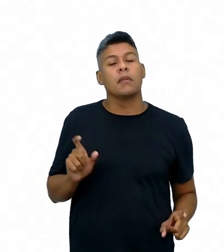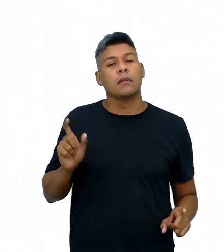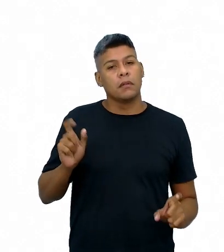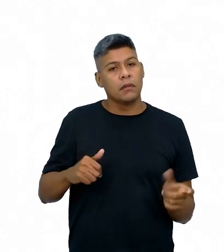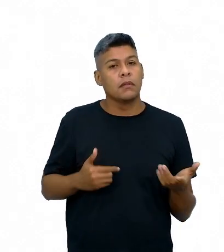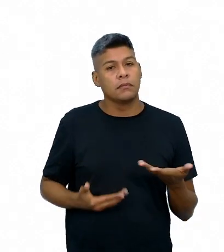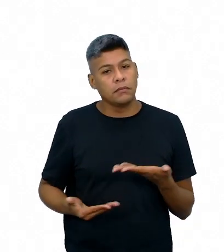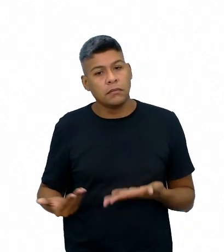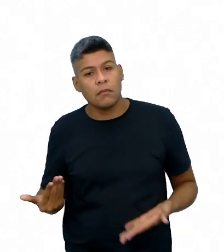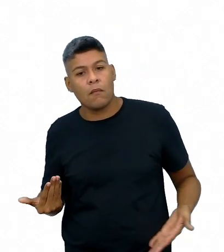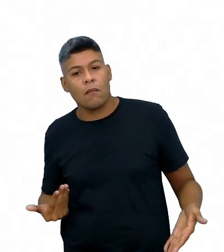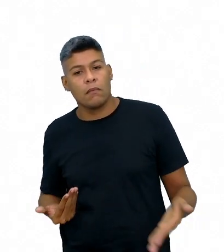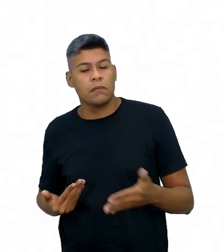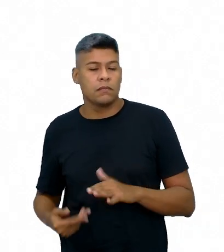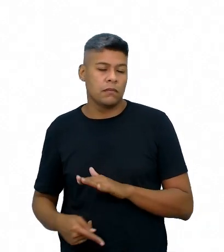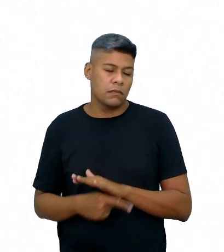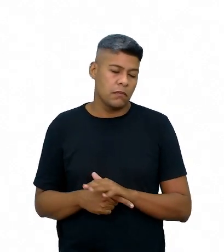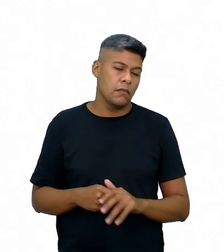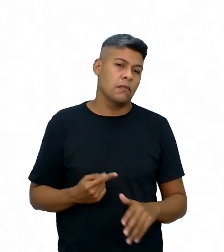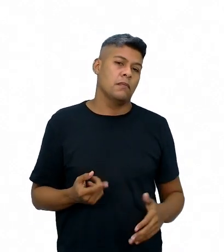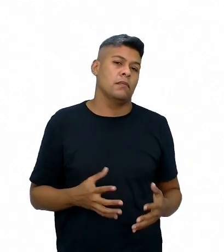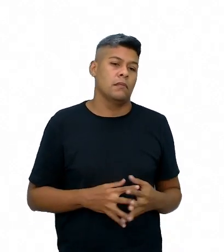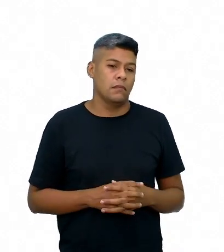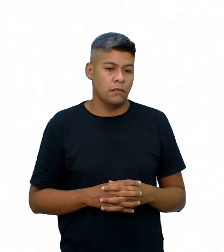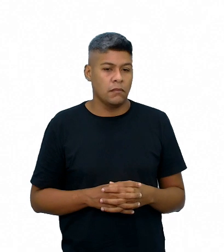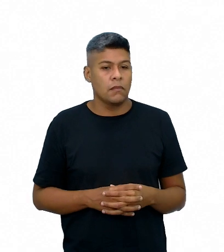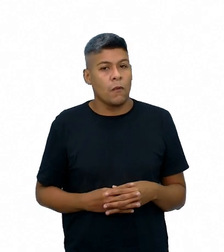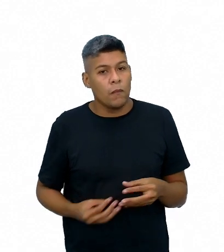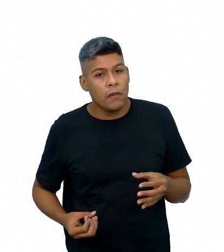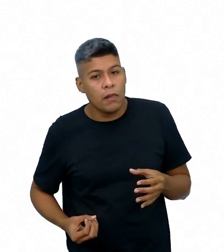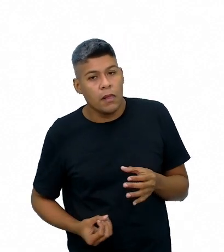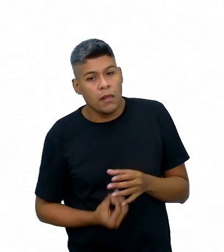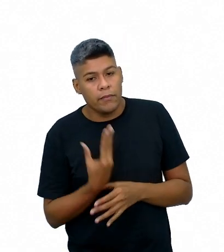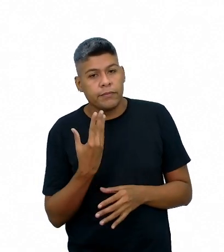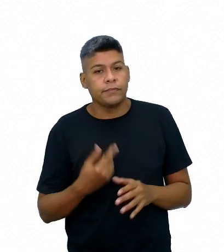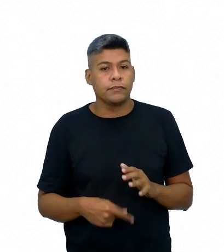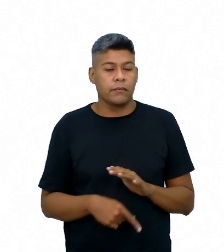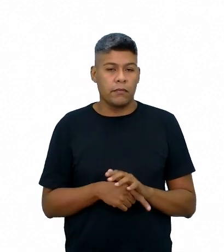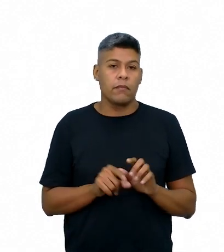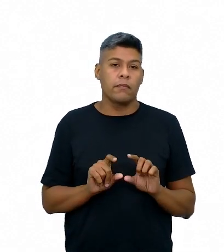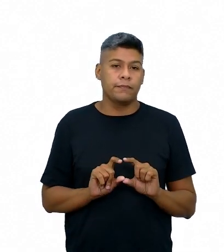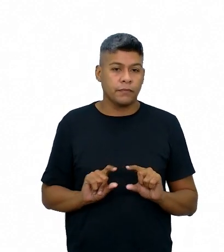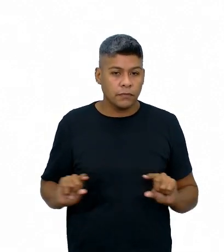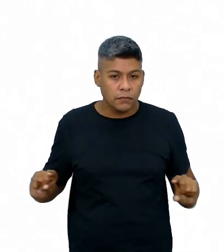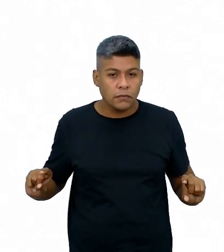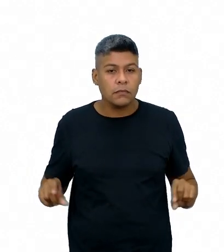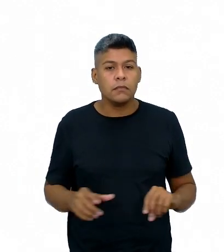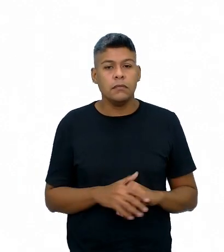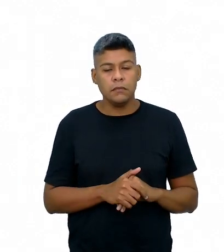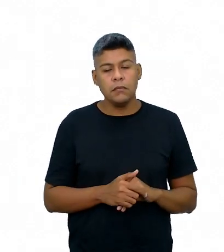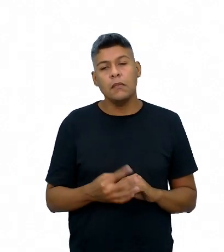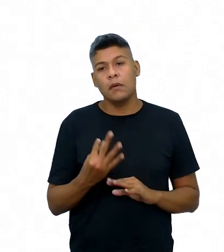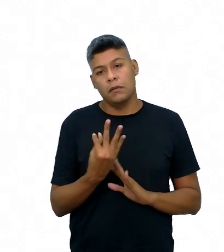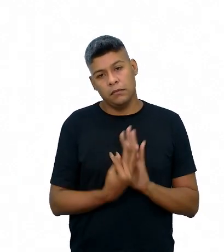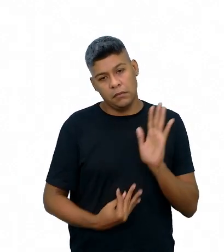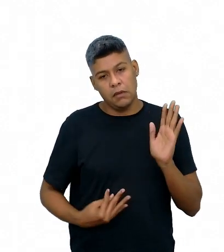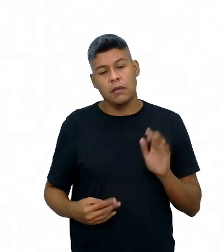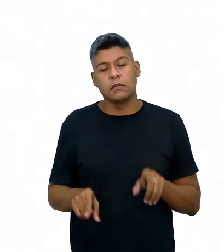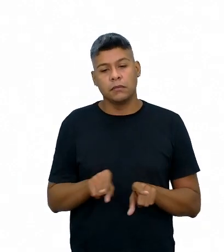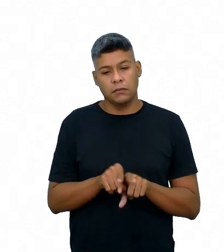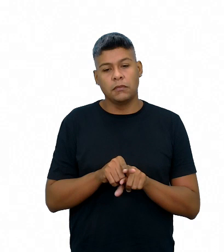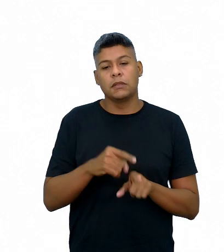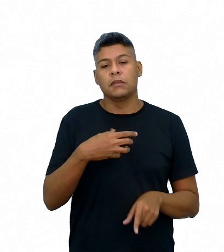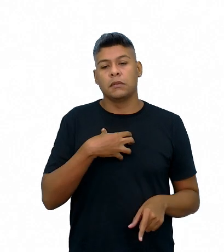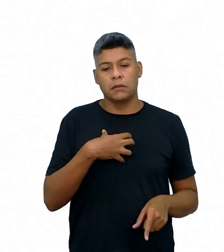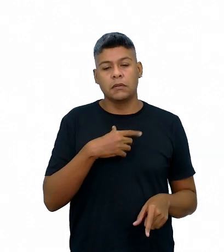relação desse som das palavras com a construção das frases, das orações, dos textos e os sentidos